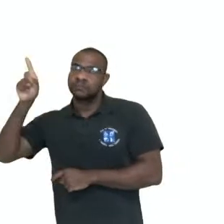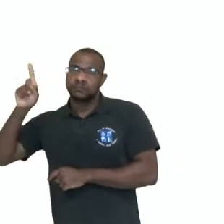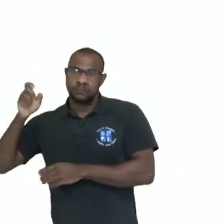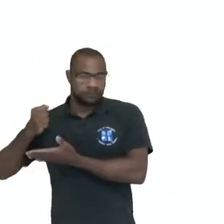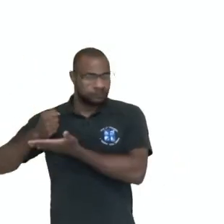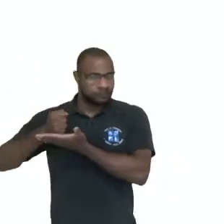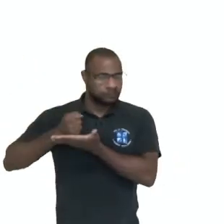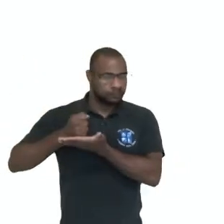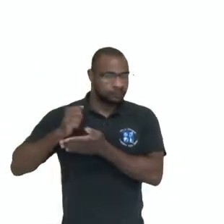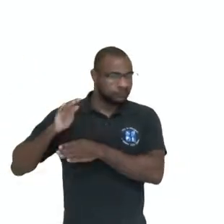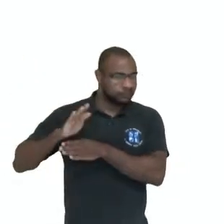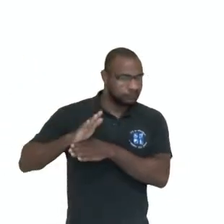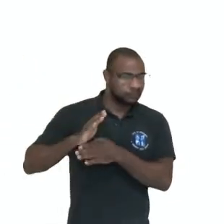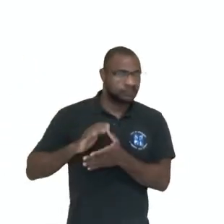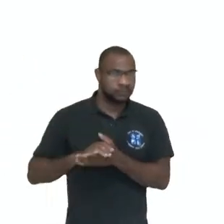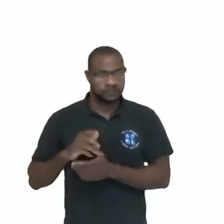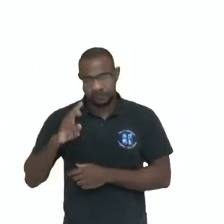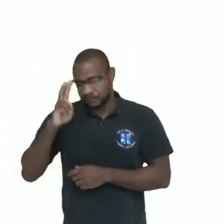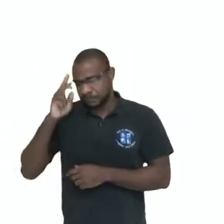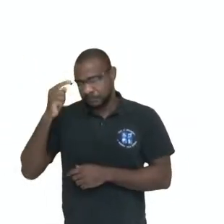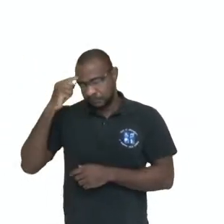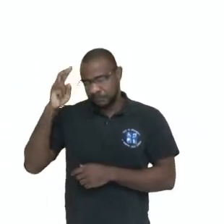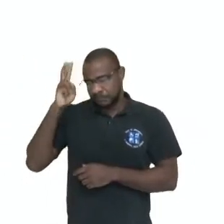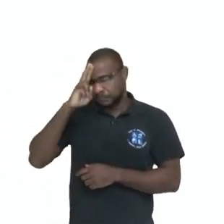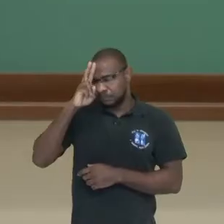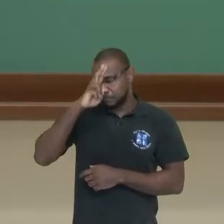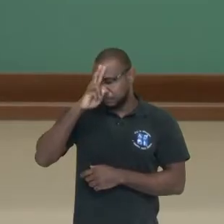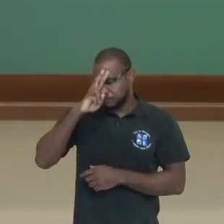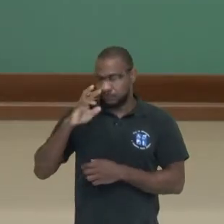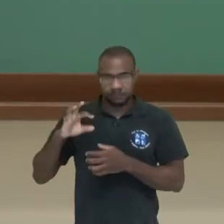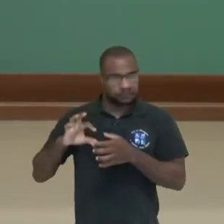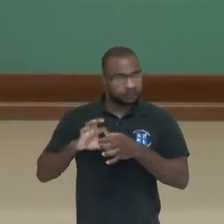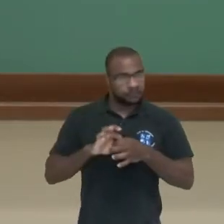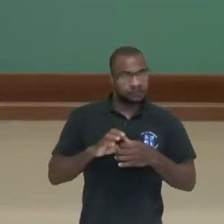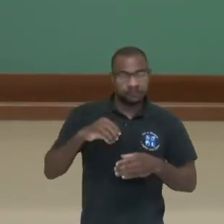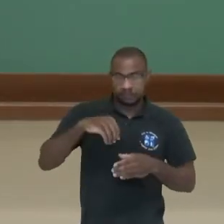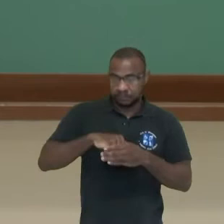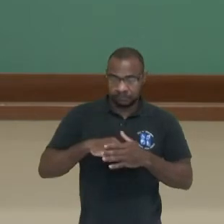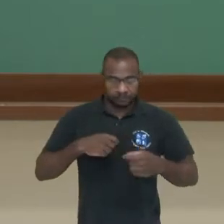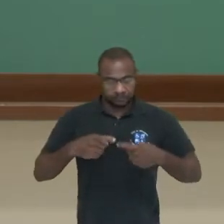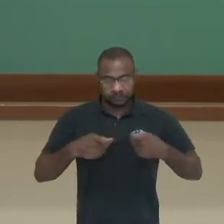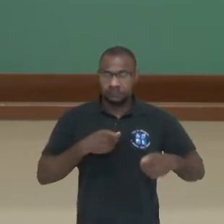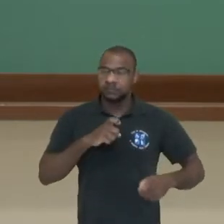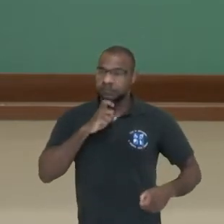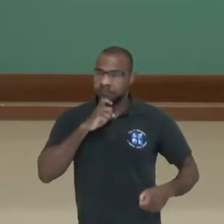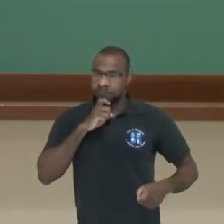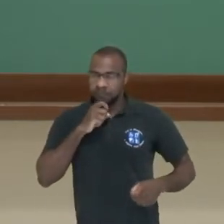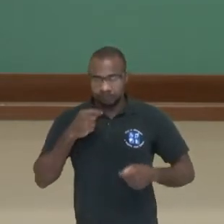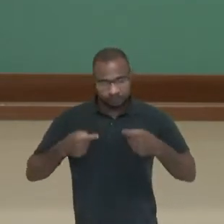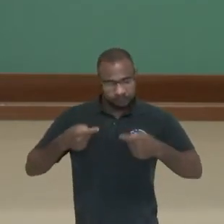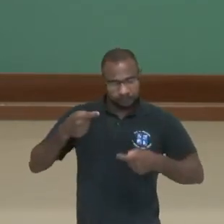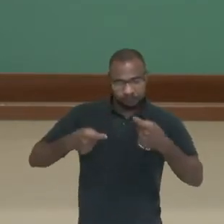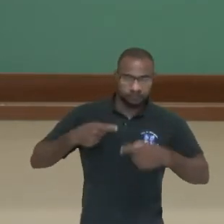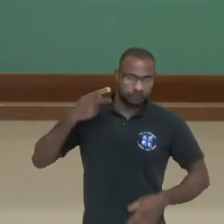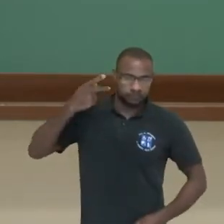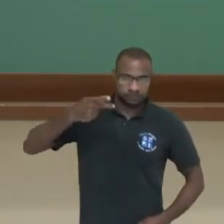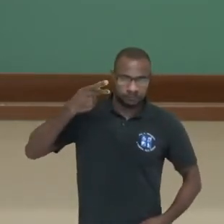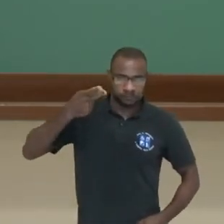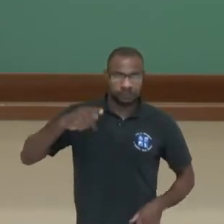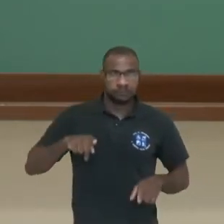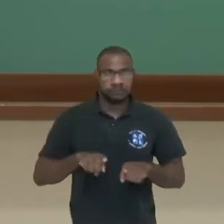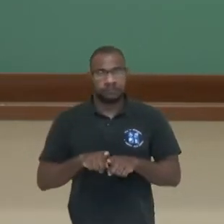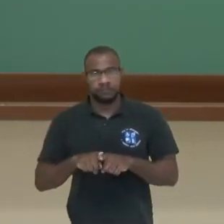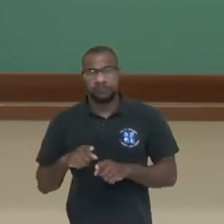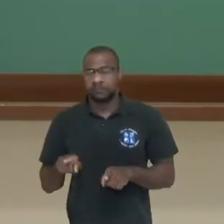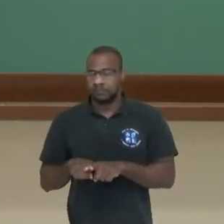temos que pensar nesse contexto histórico dentro da Guerra Fria, a disputa ideológica, a disputa política entre